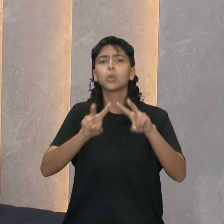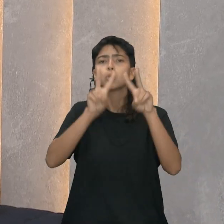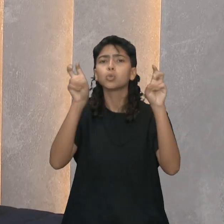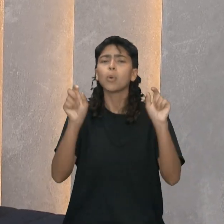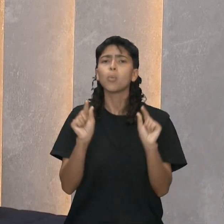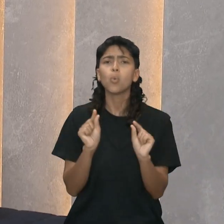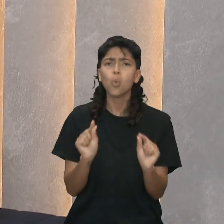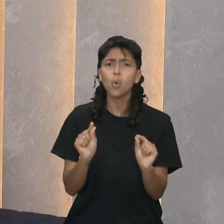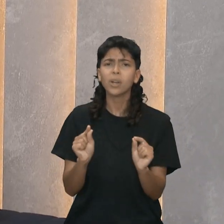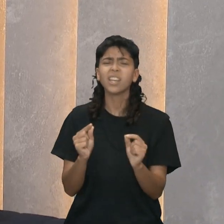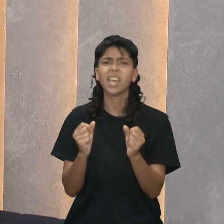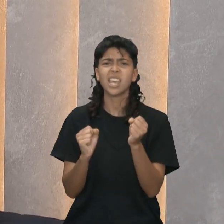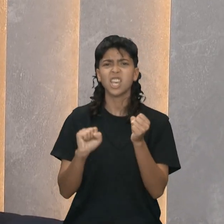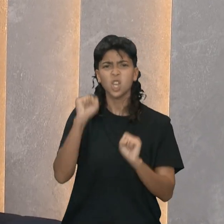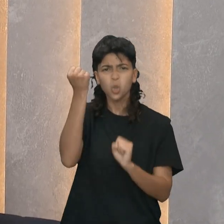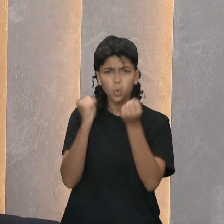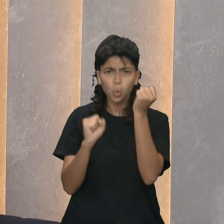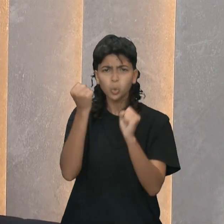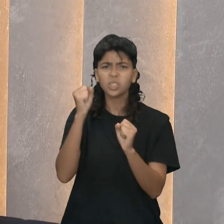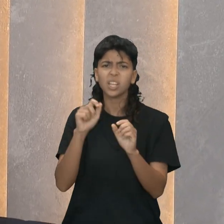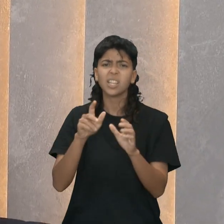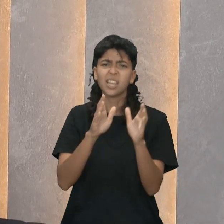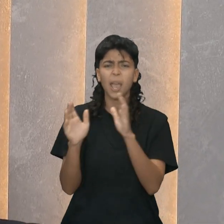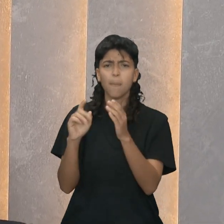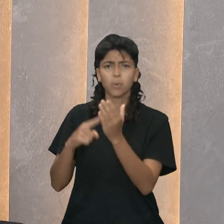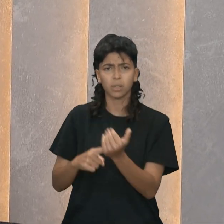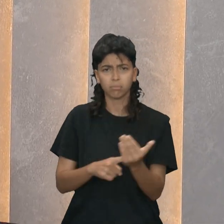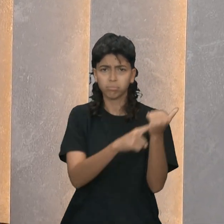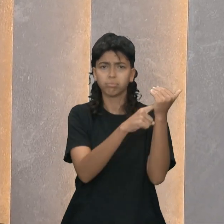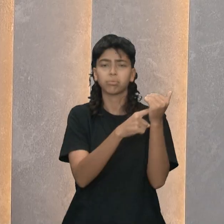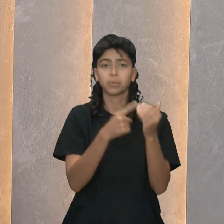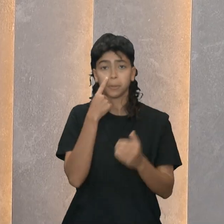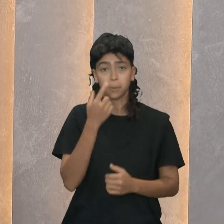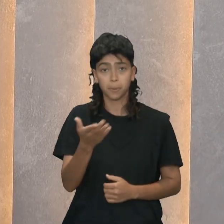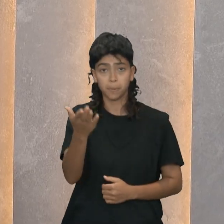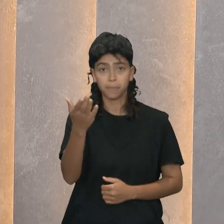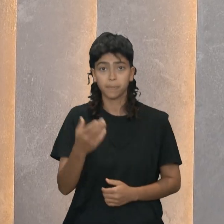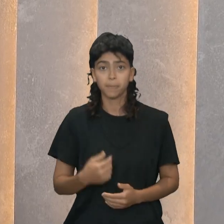construção industrializada na era digital. Rodou.